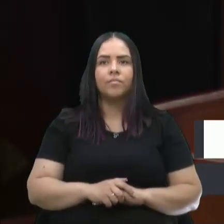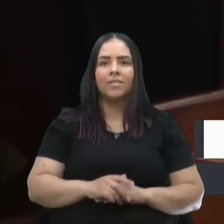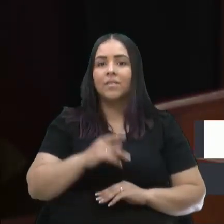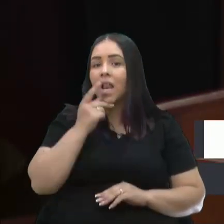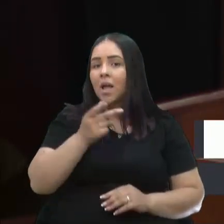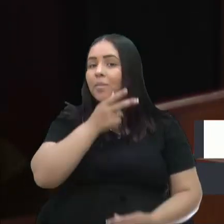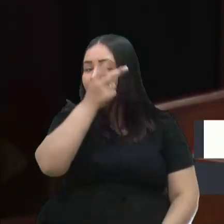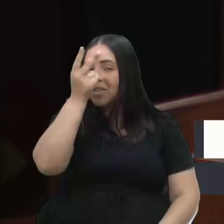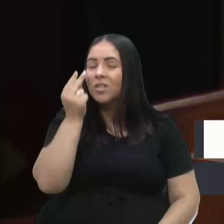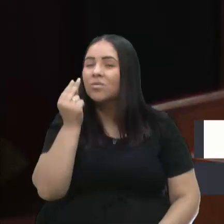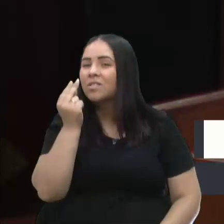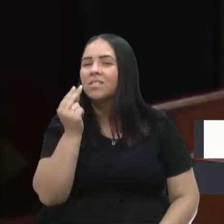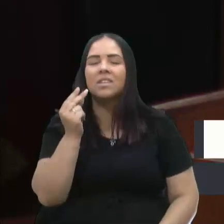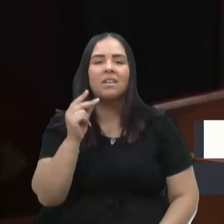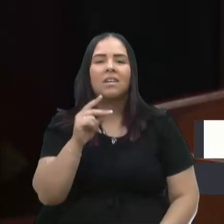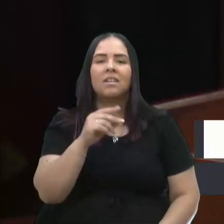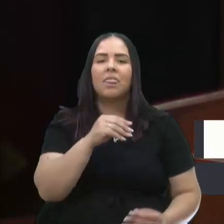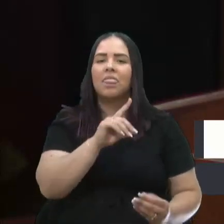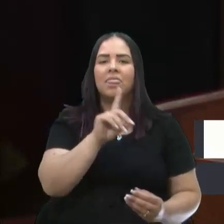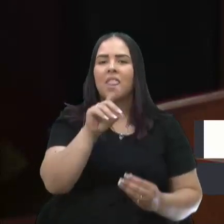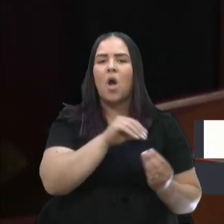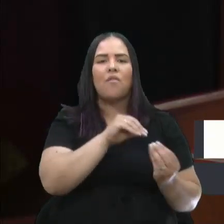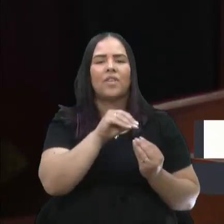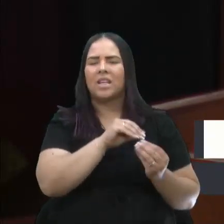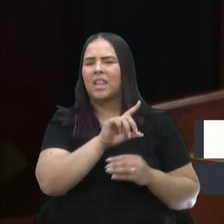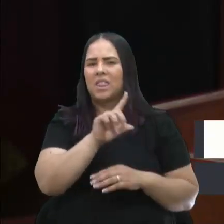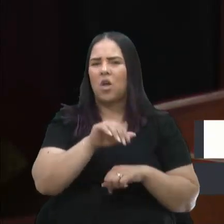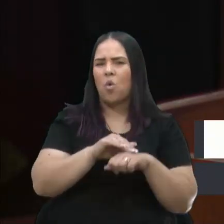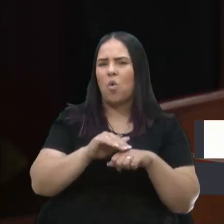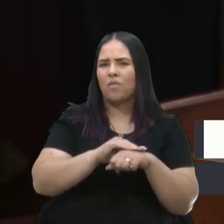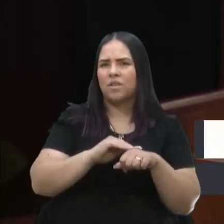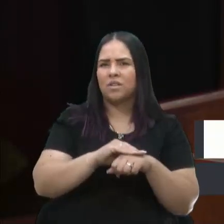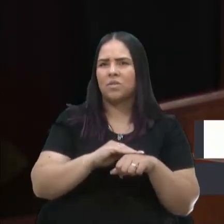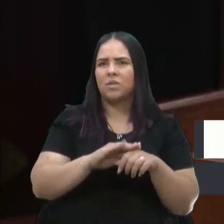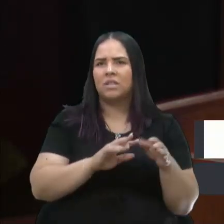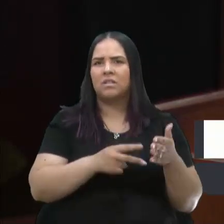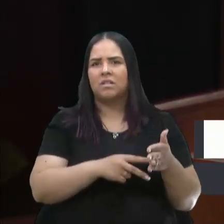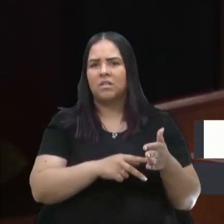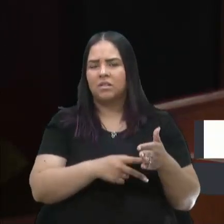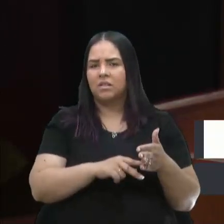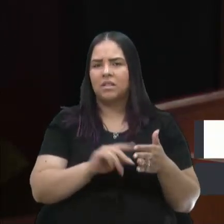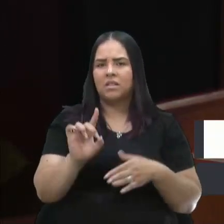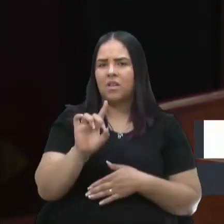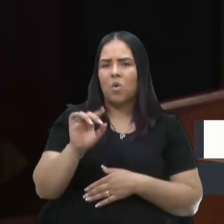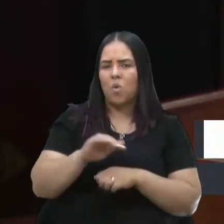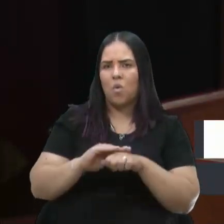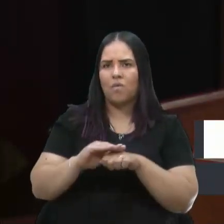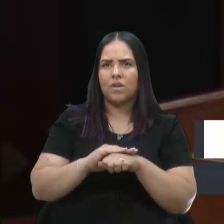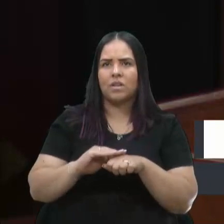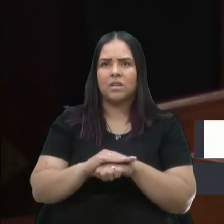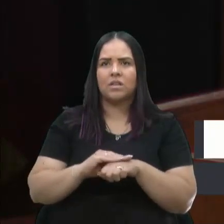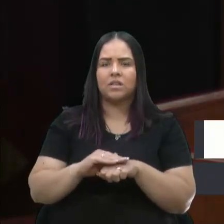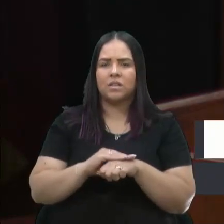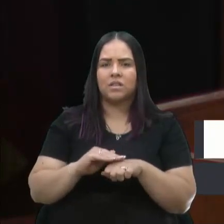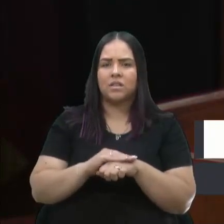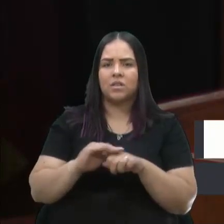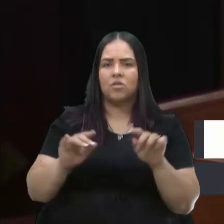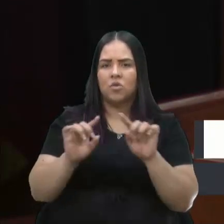foi inflexível e que não conversou com o sindicato, não conversou com